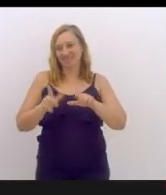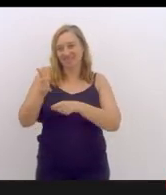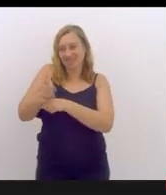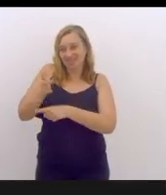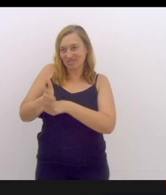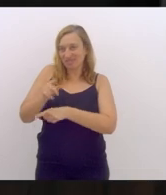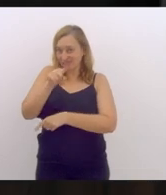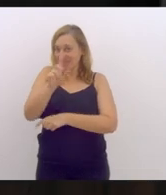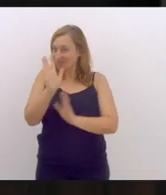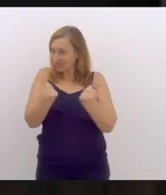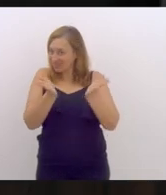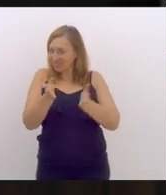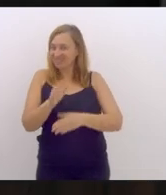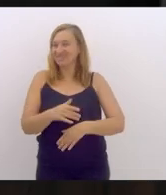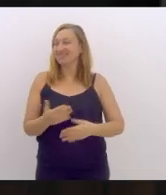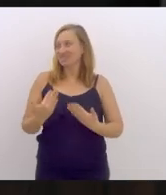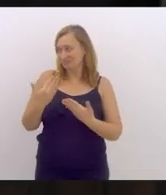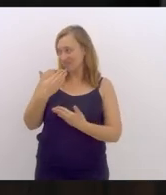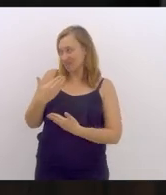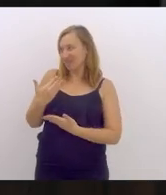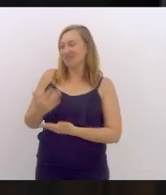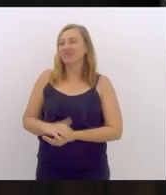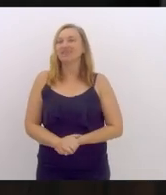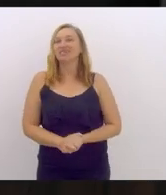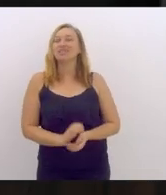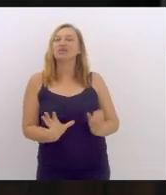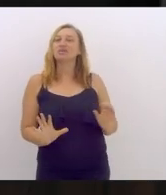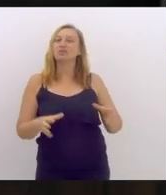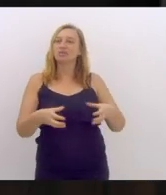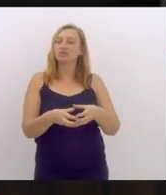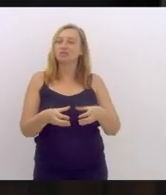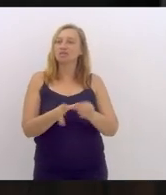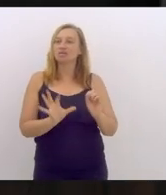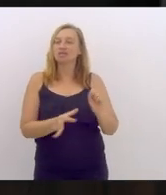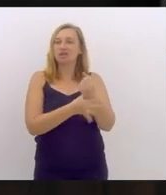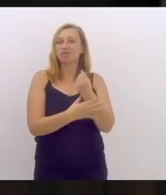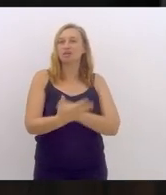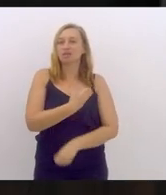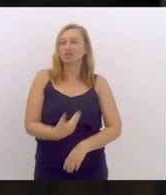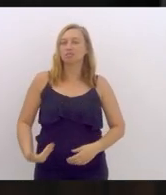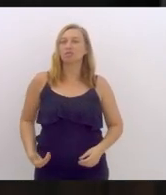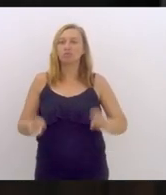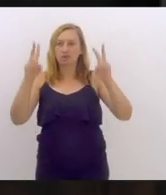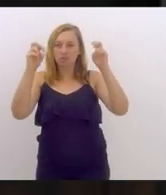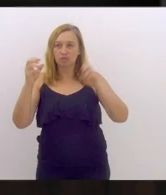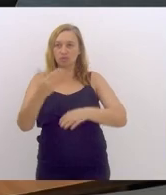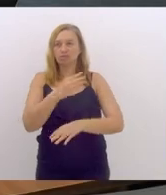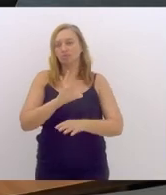por favor por favor pela comissão de segurança pública de polícia